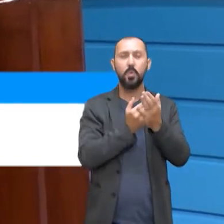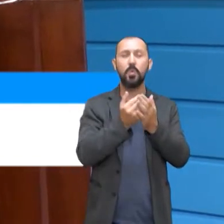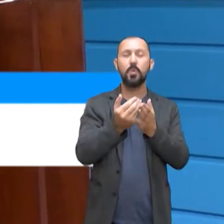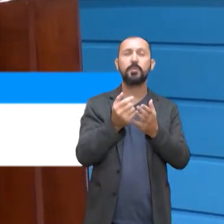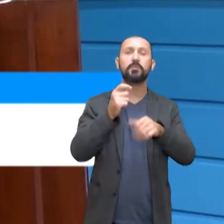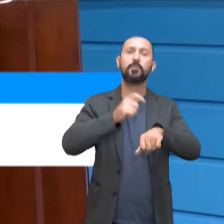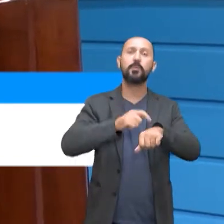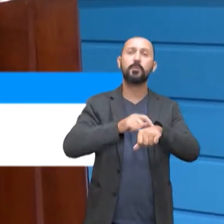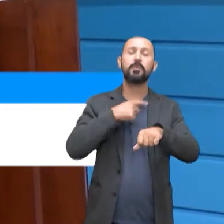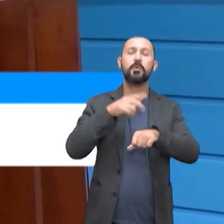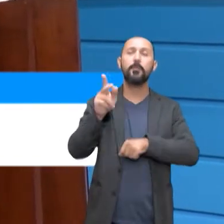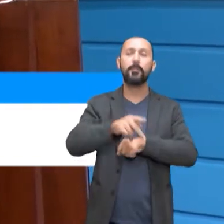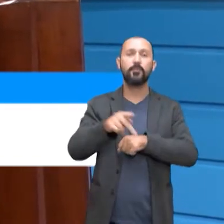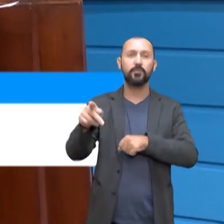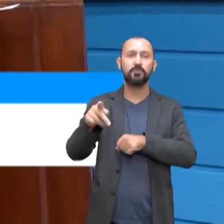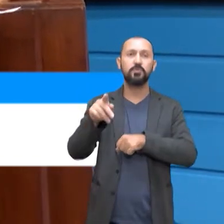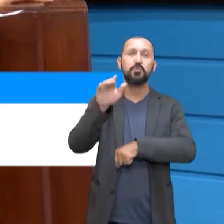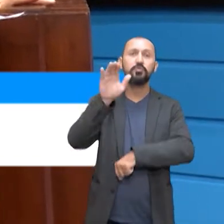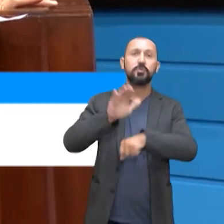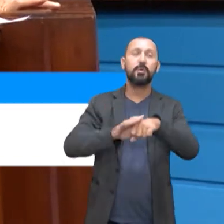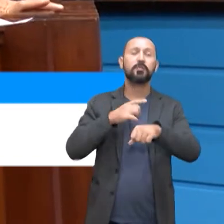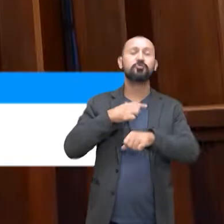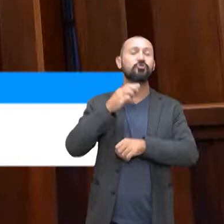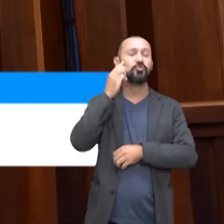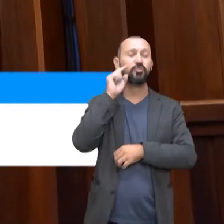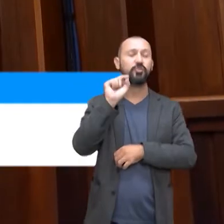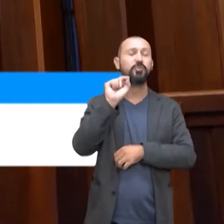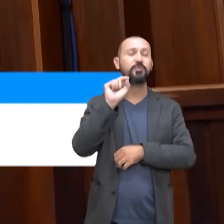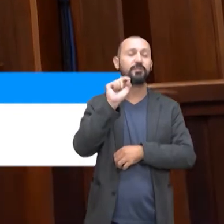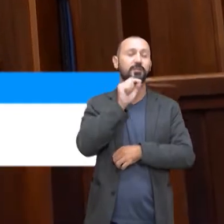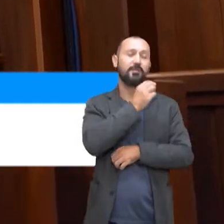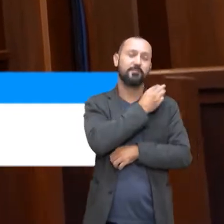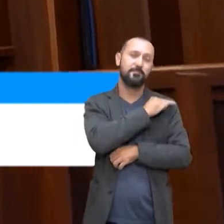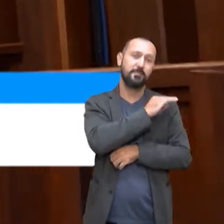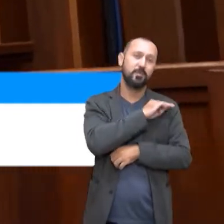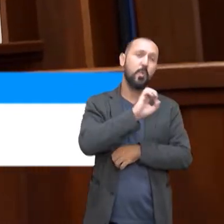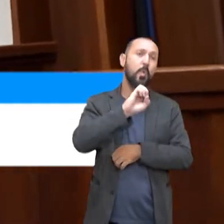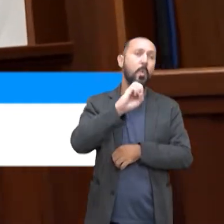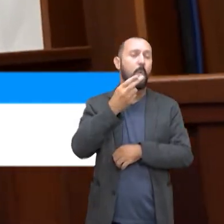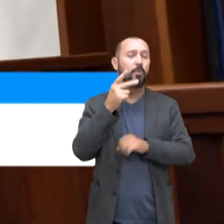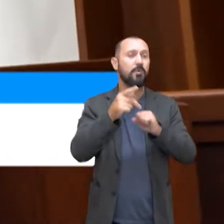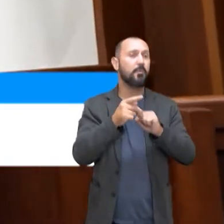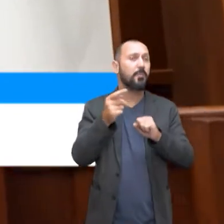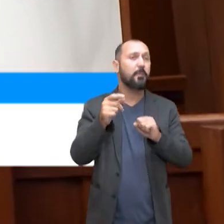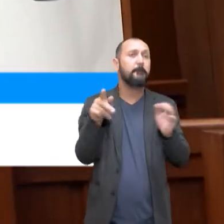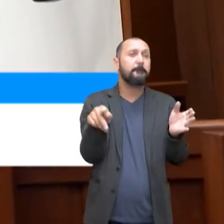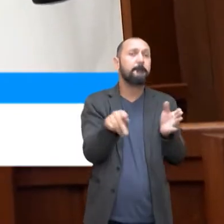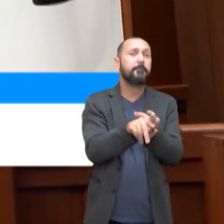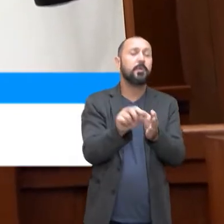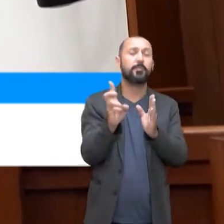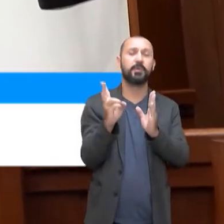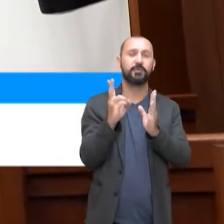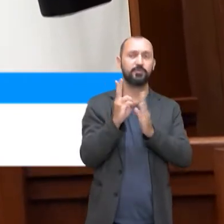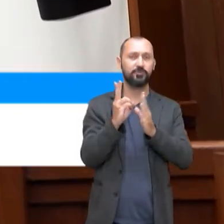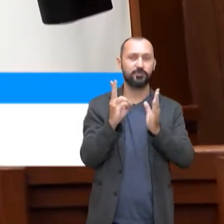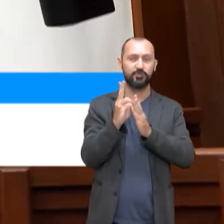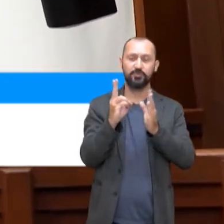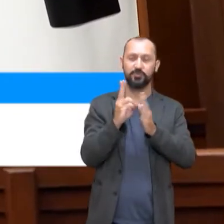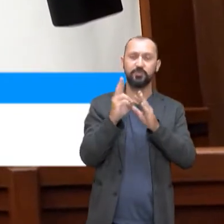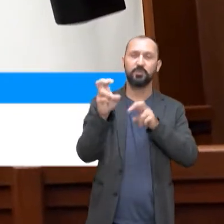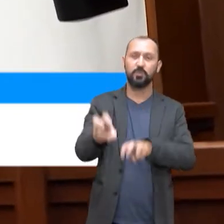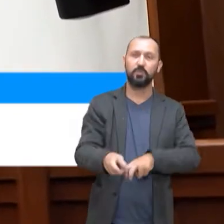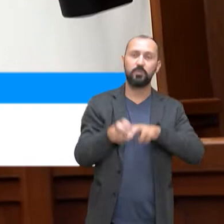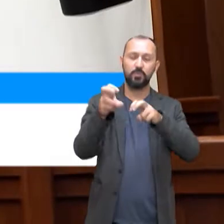para contratar professores de nível médio, com ou sem especialidade para a educação indígena, do